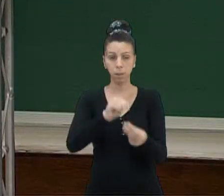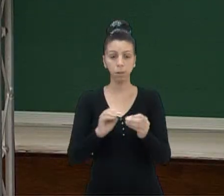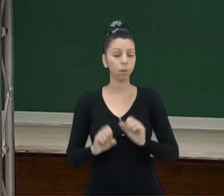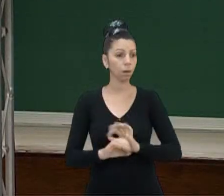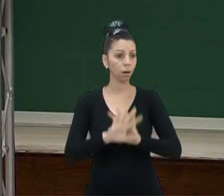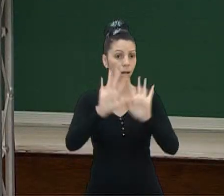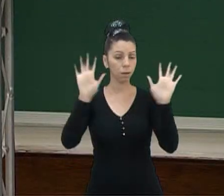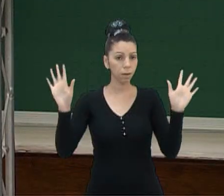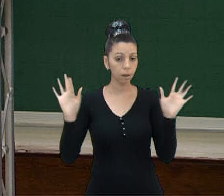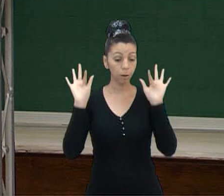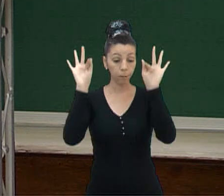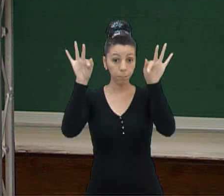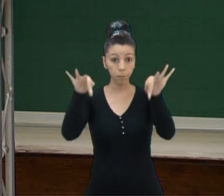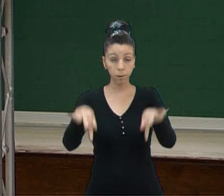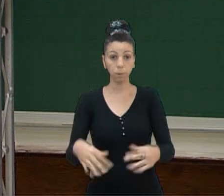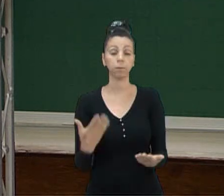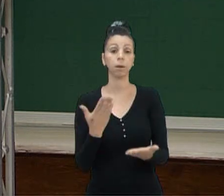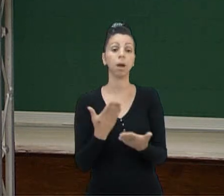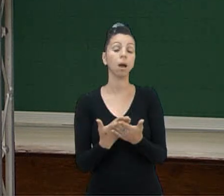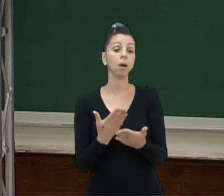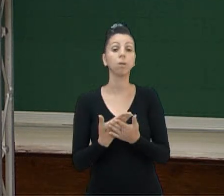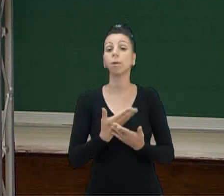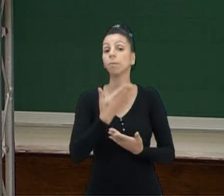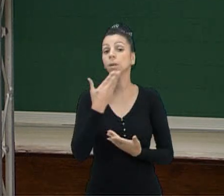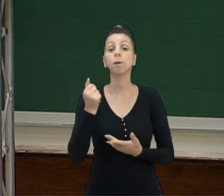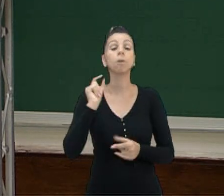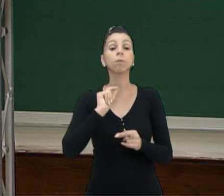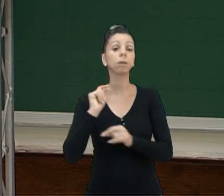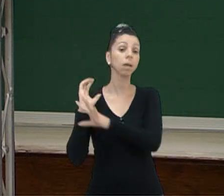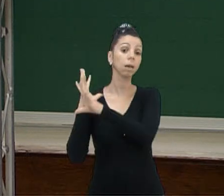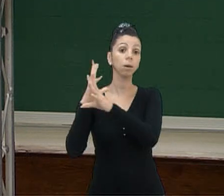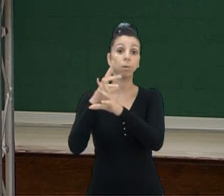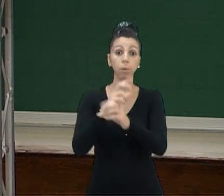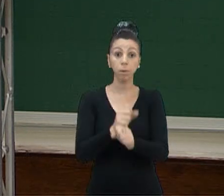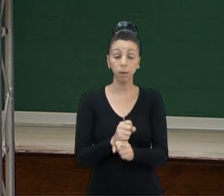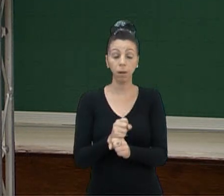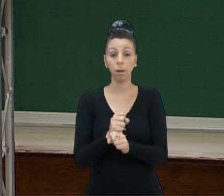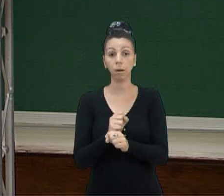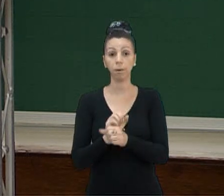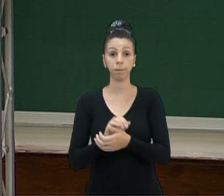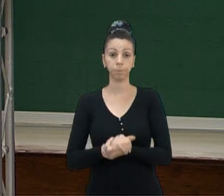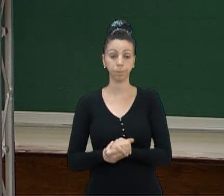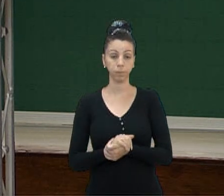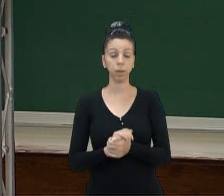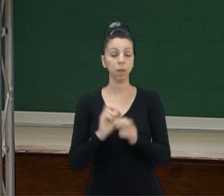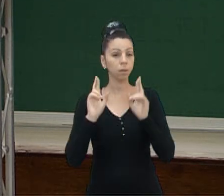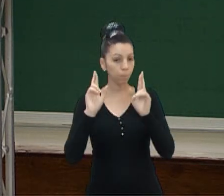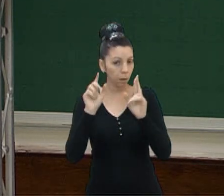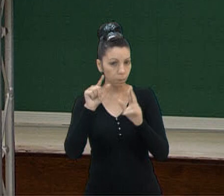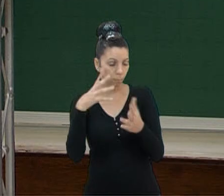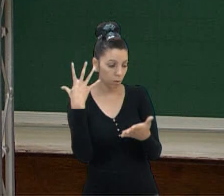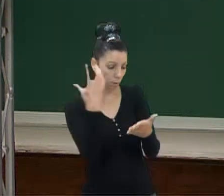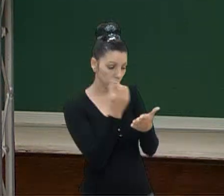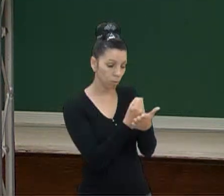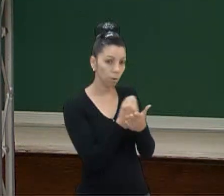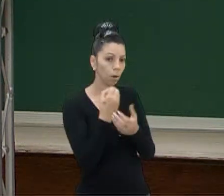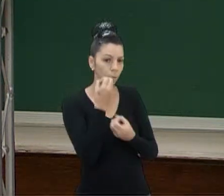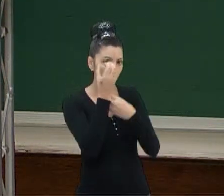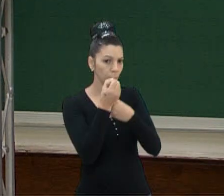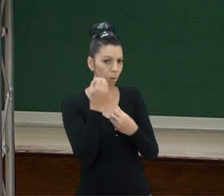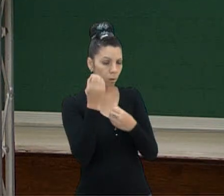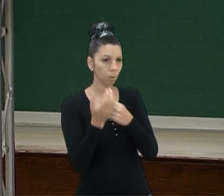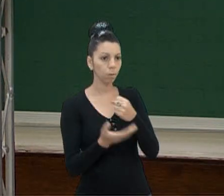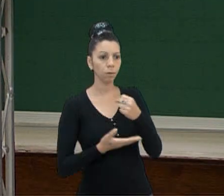nada melhor do que a gente recapitular um pouquinho ali. Espero que vocês tenham conseguido anotar todas as informações básicas